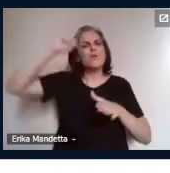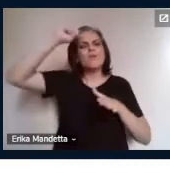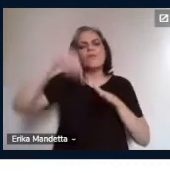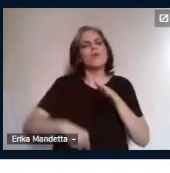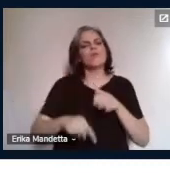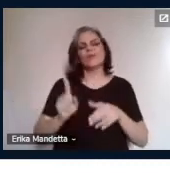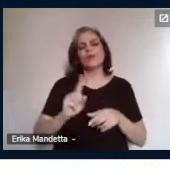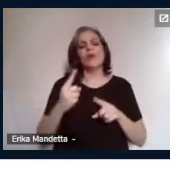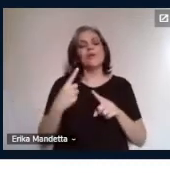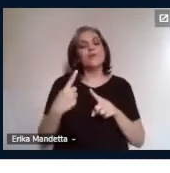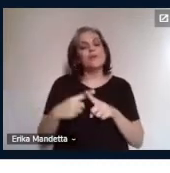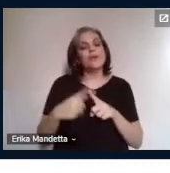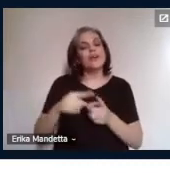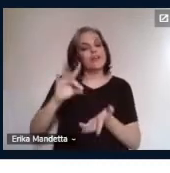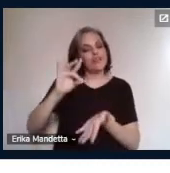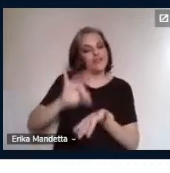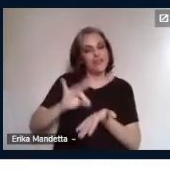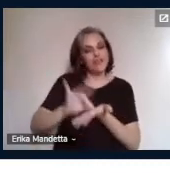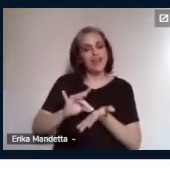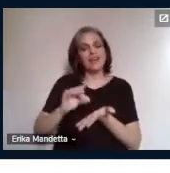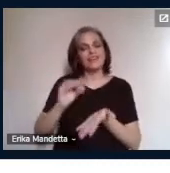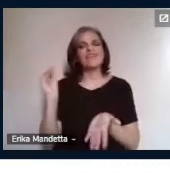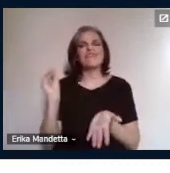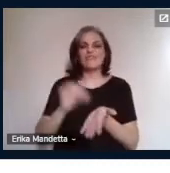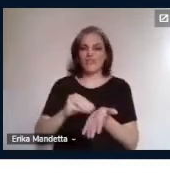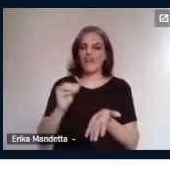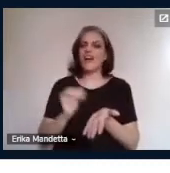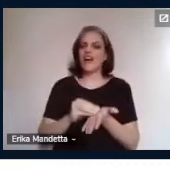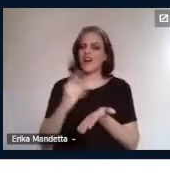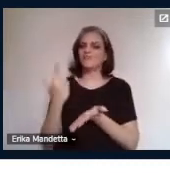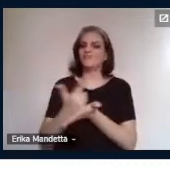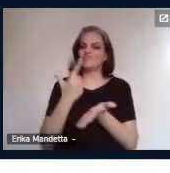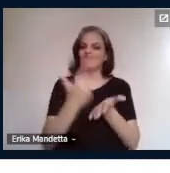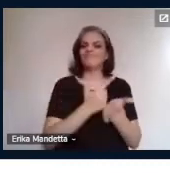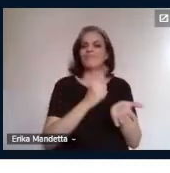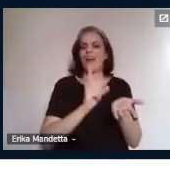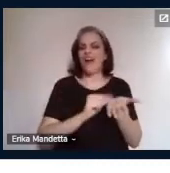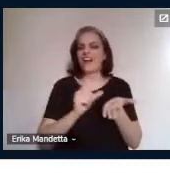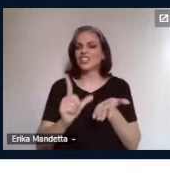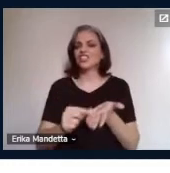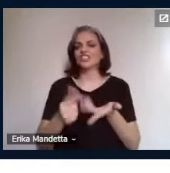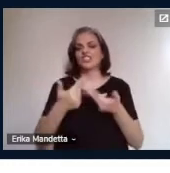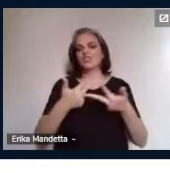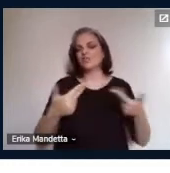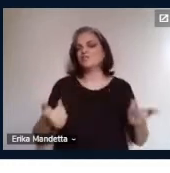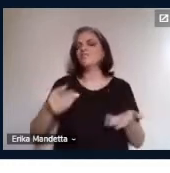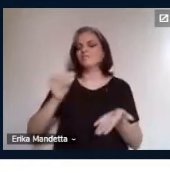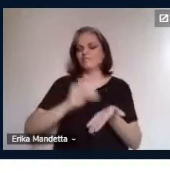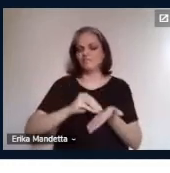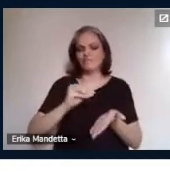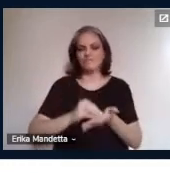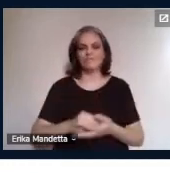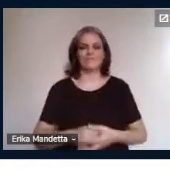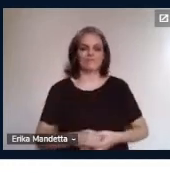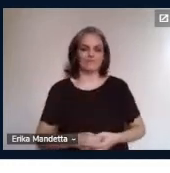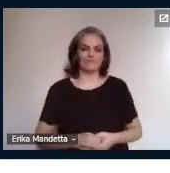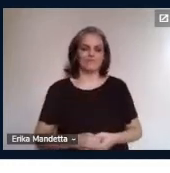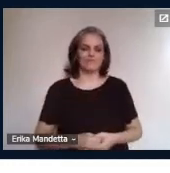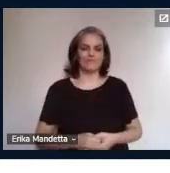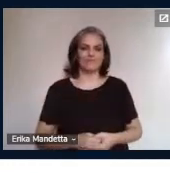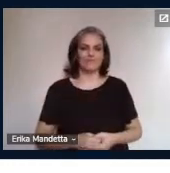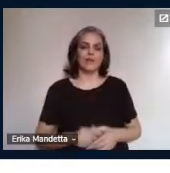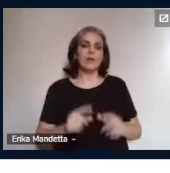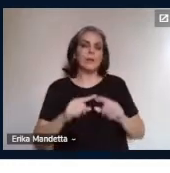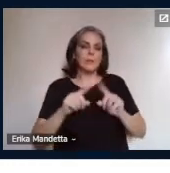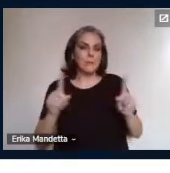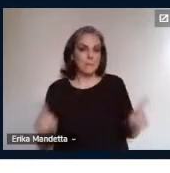uma carência de literatura sobre isso, mas a interpretação